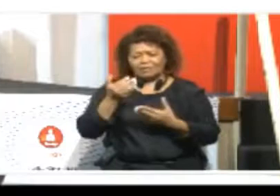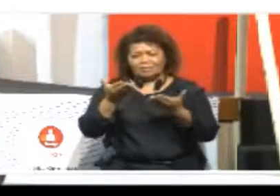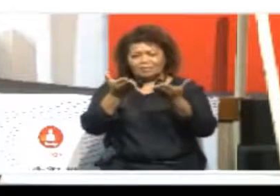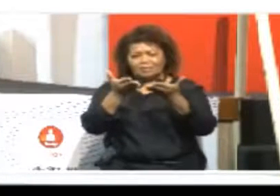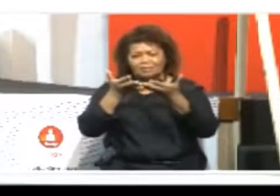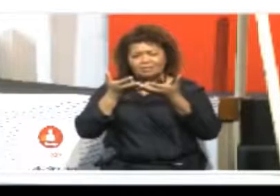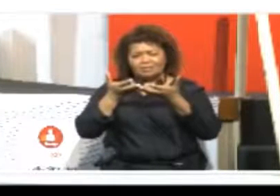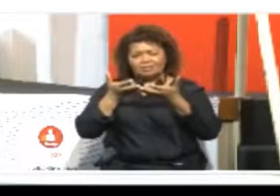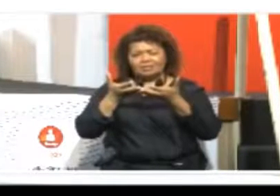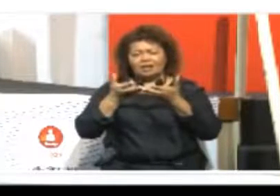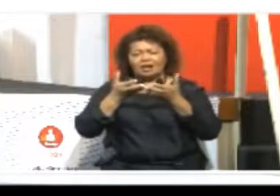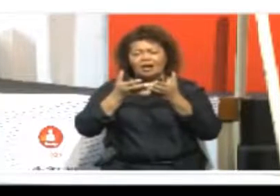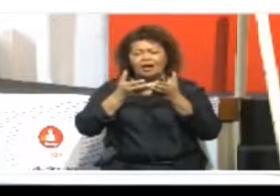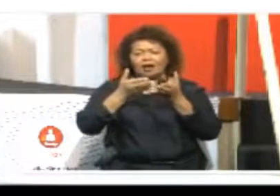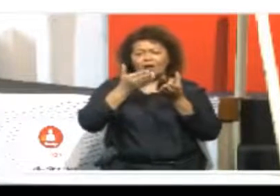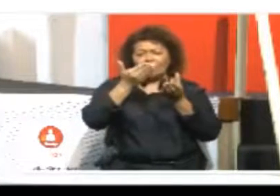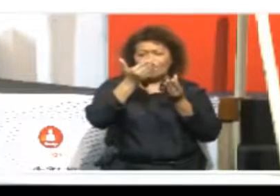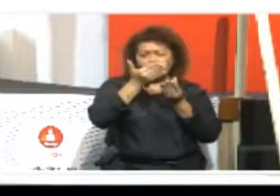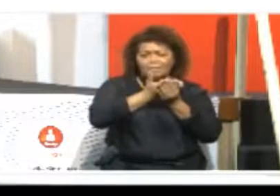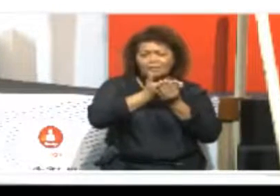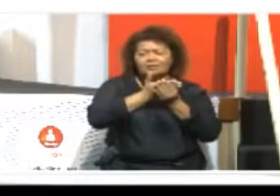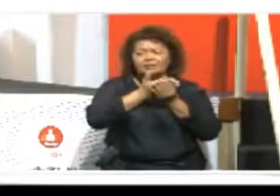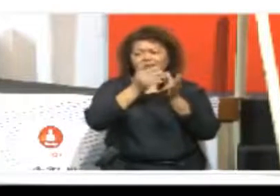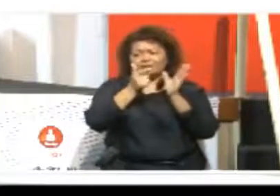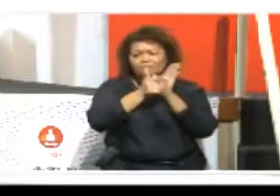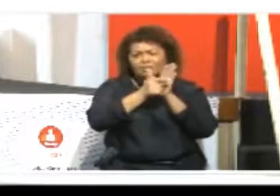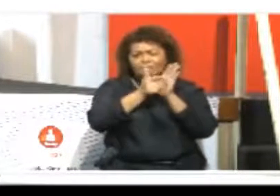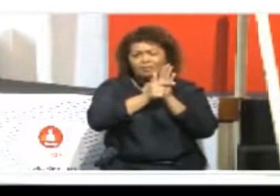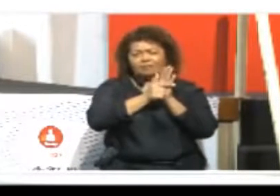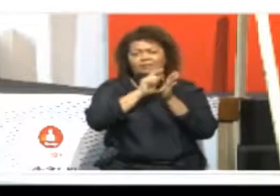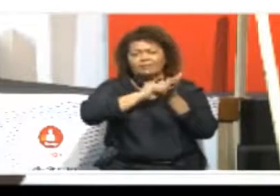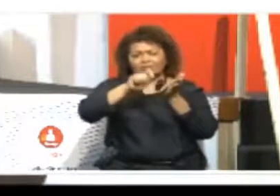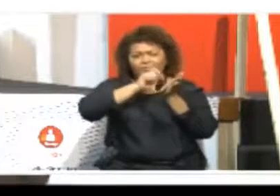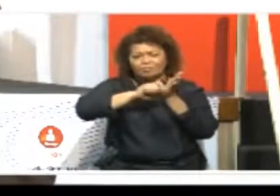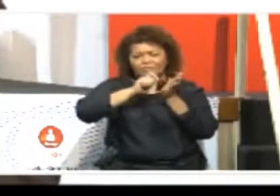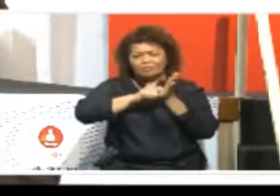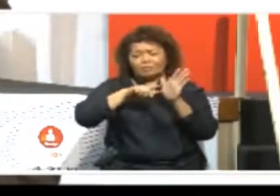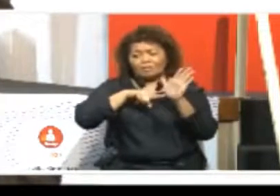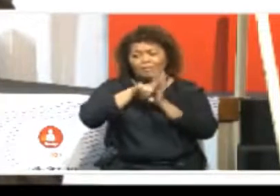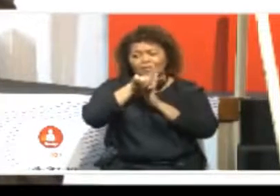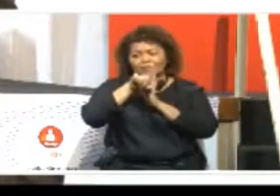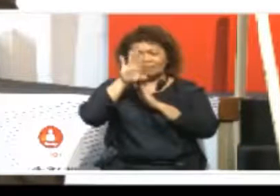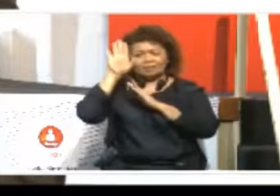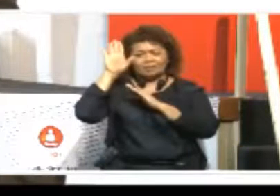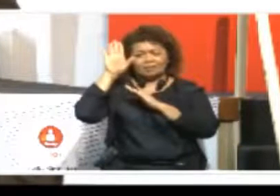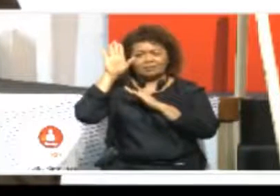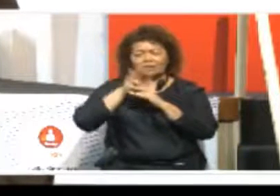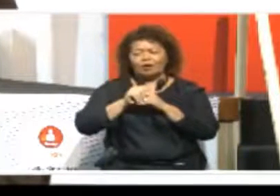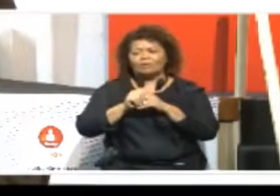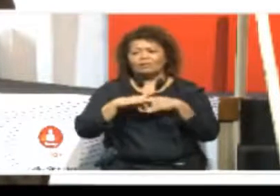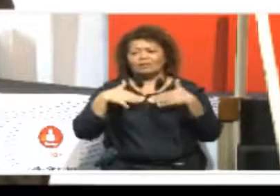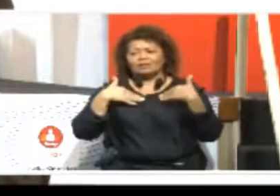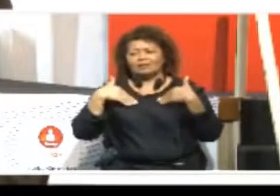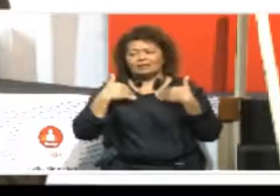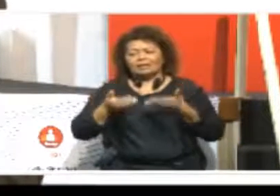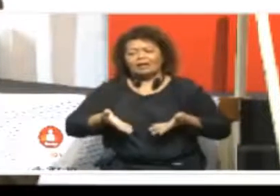o formulário para a inscrição da sua pergunta, basta fazer um sinal, será uma alegria